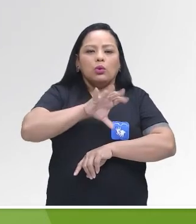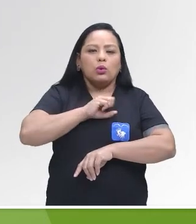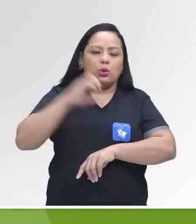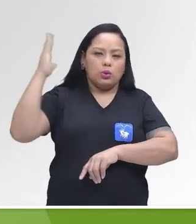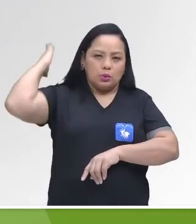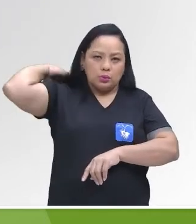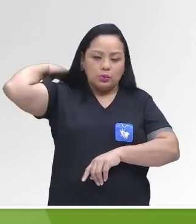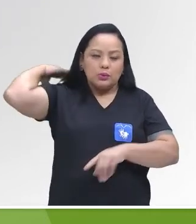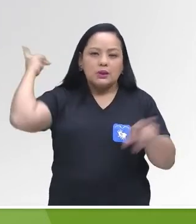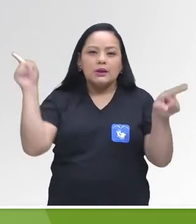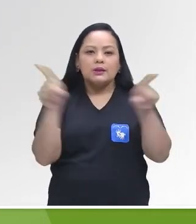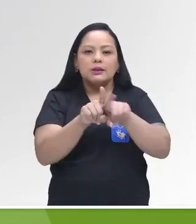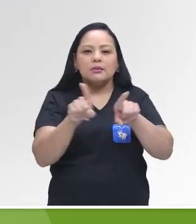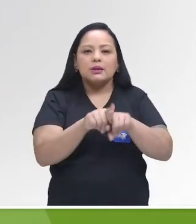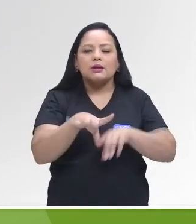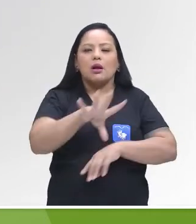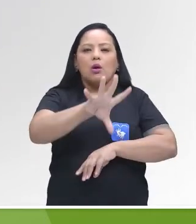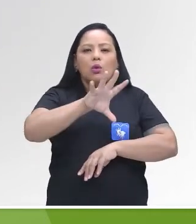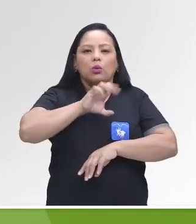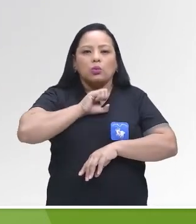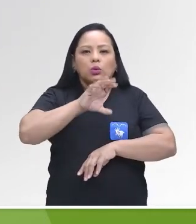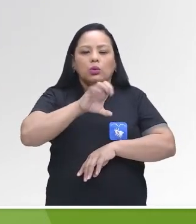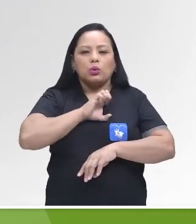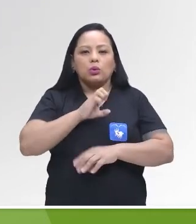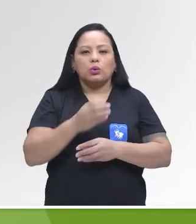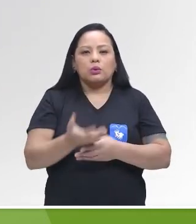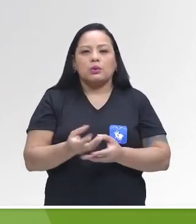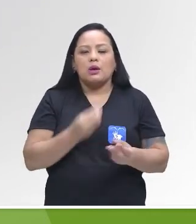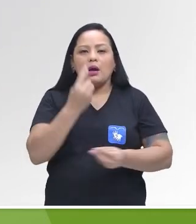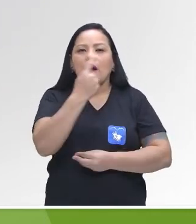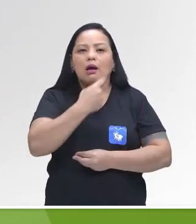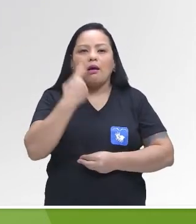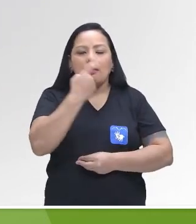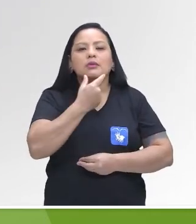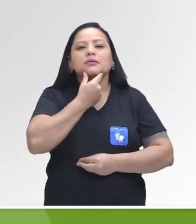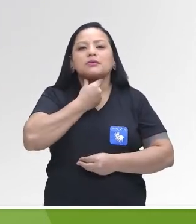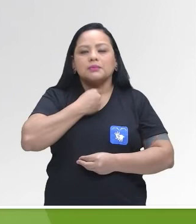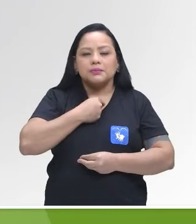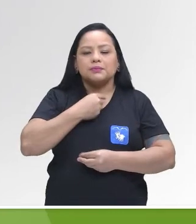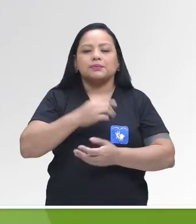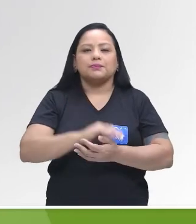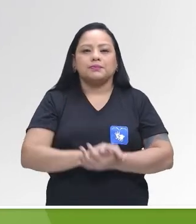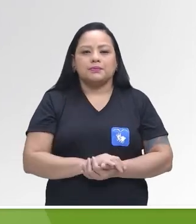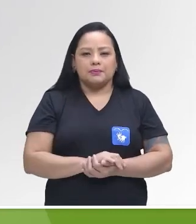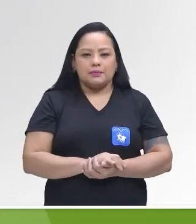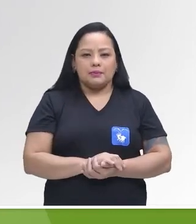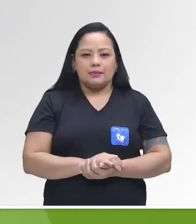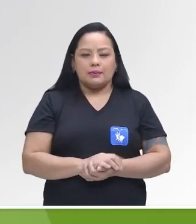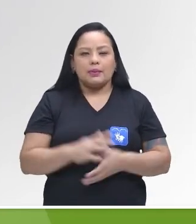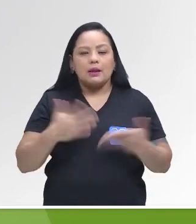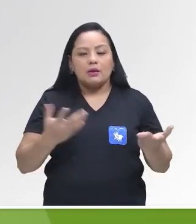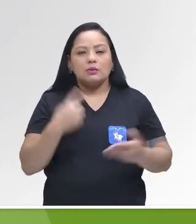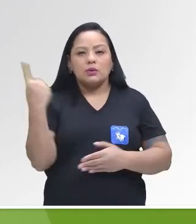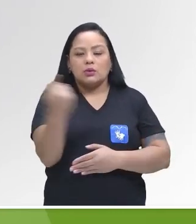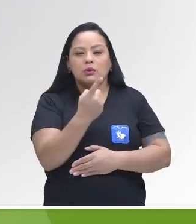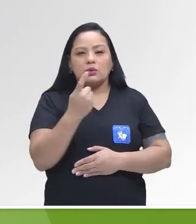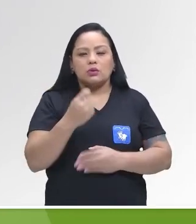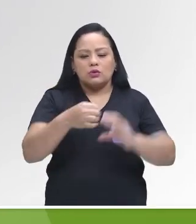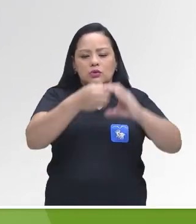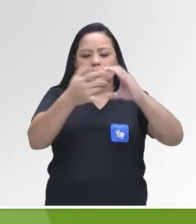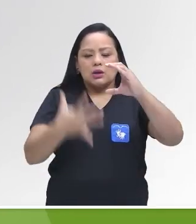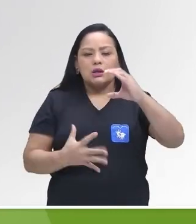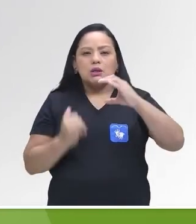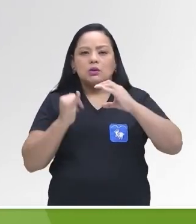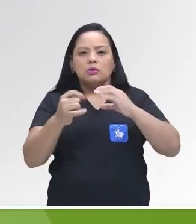além também da respiração ali pelas membranas da boca e da faringe deles, tá bom? E aí a gente vai citar outras